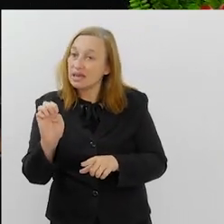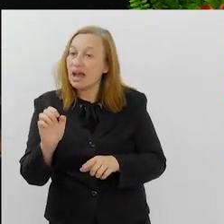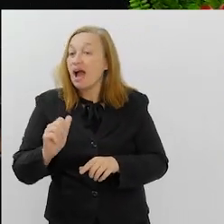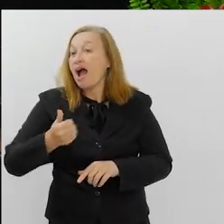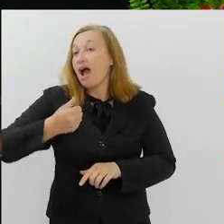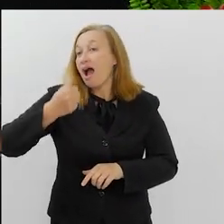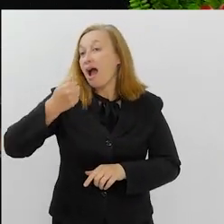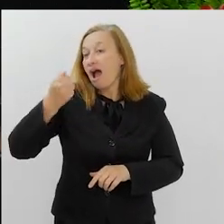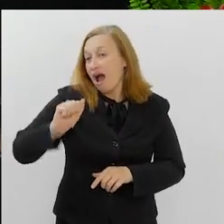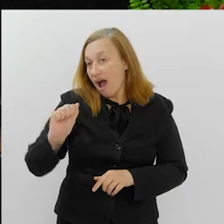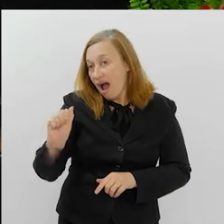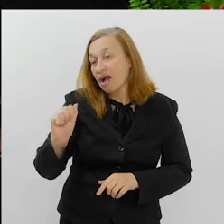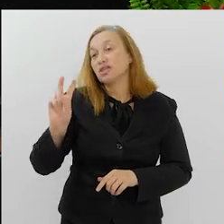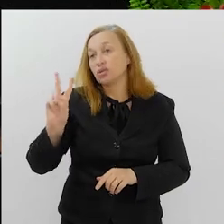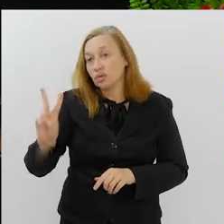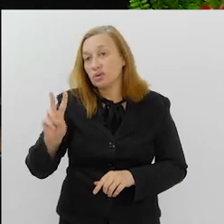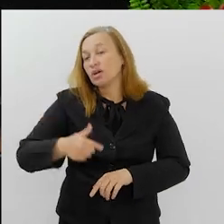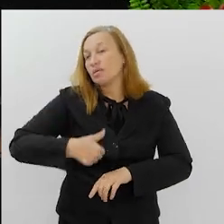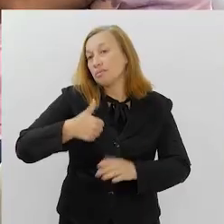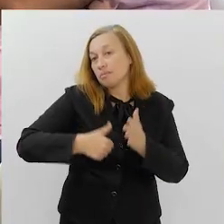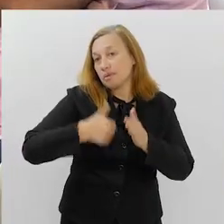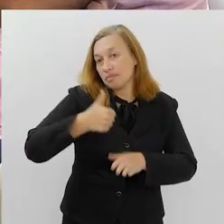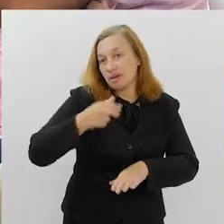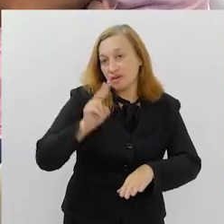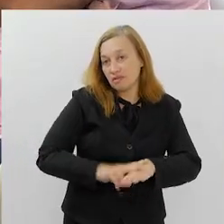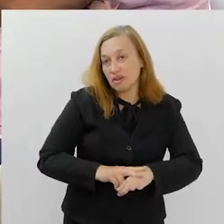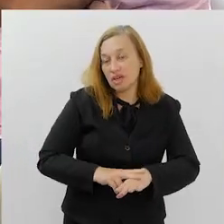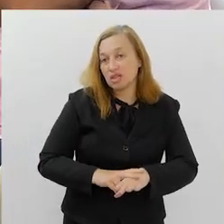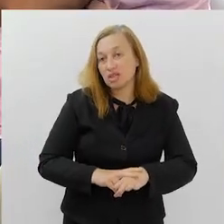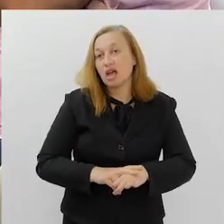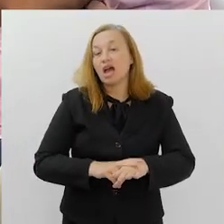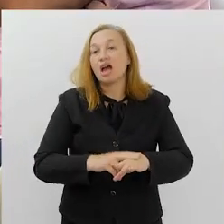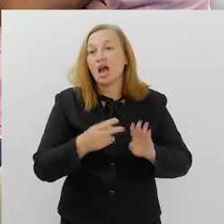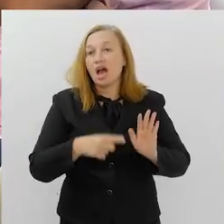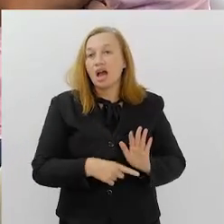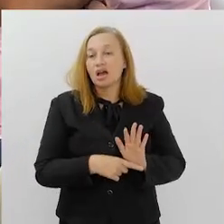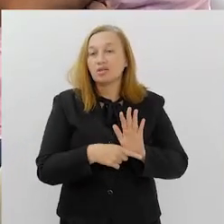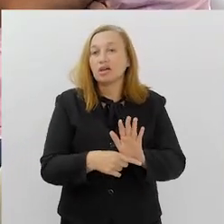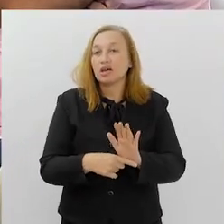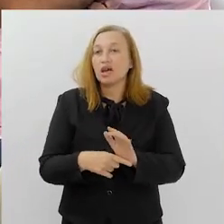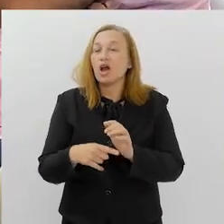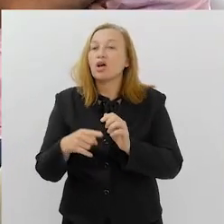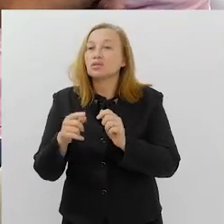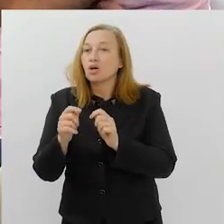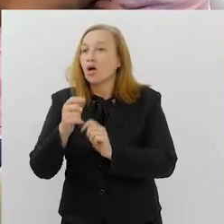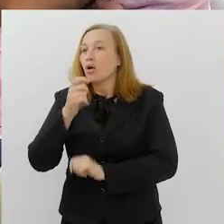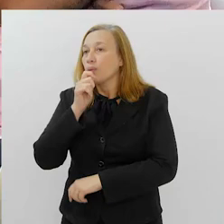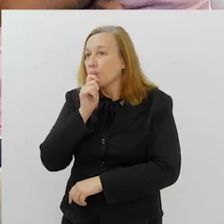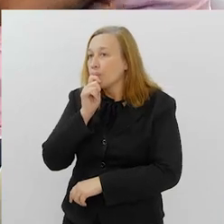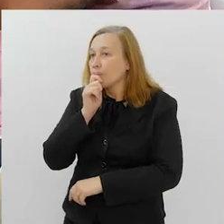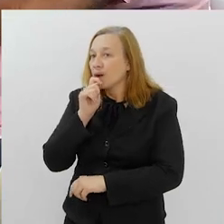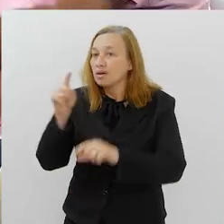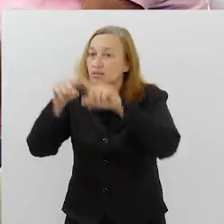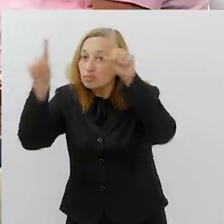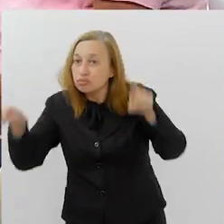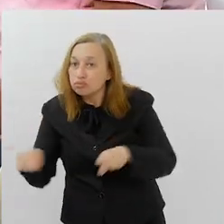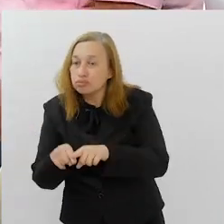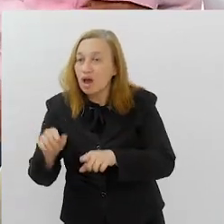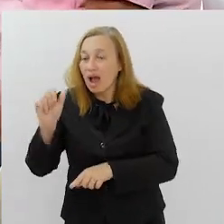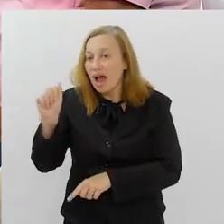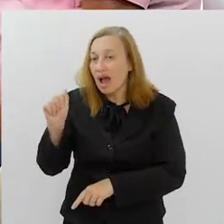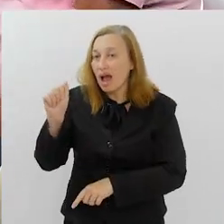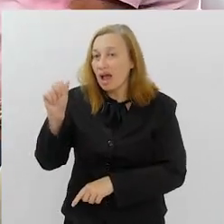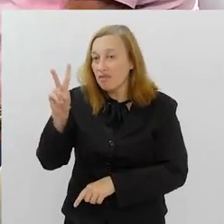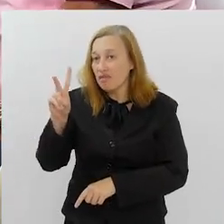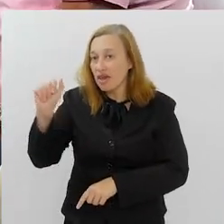investimento bacana, que foi pela primeira vez, né? A contribuição do árbitro de vídeo nessa reta final, em alguns jogos